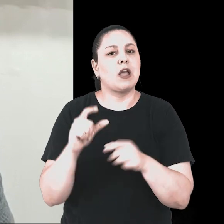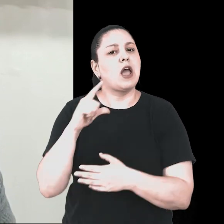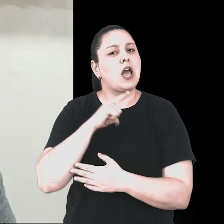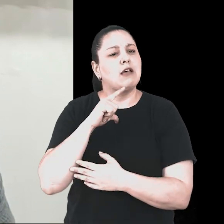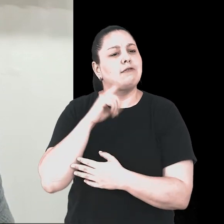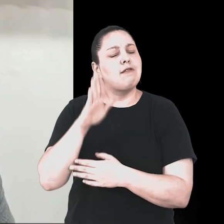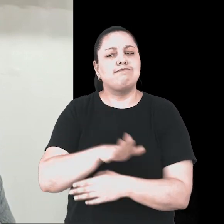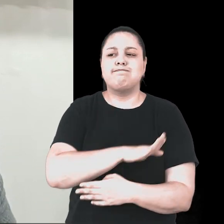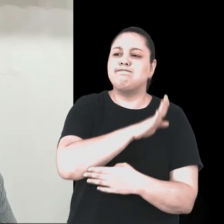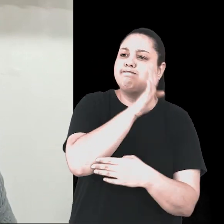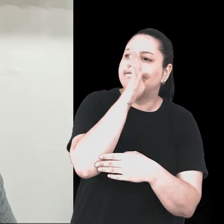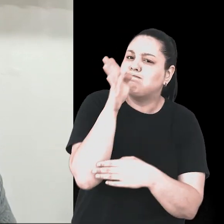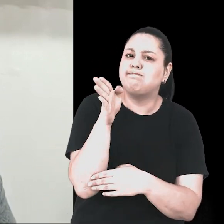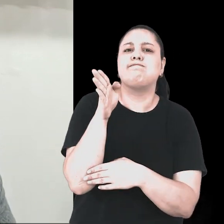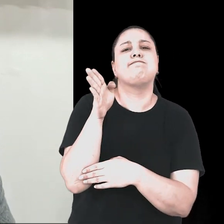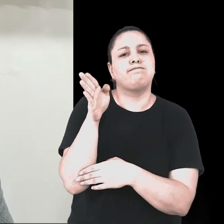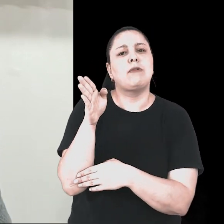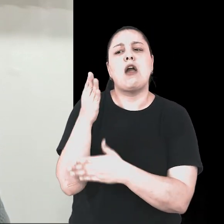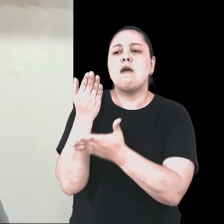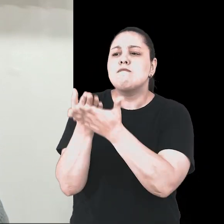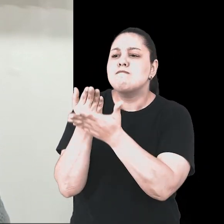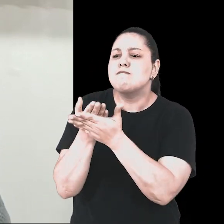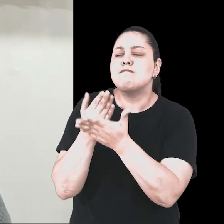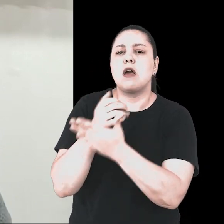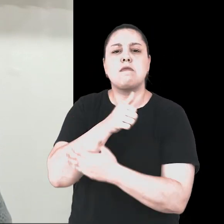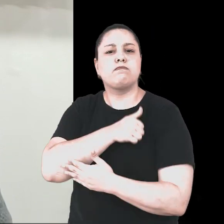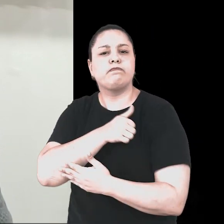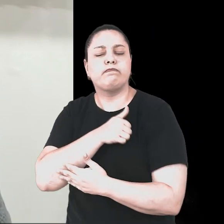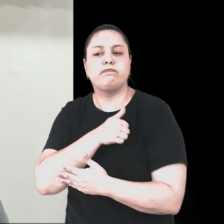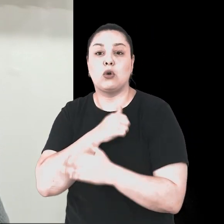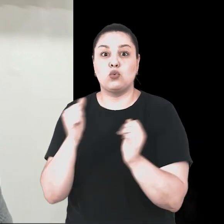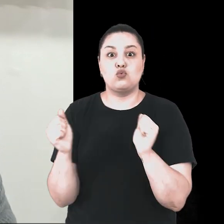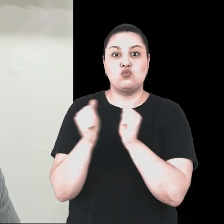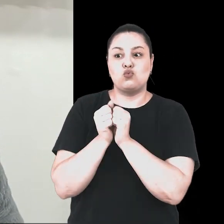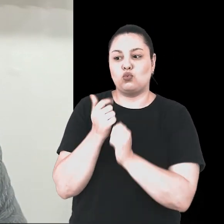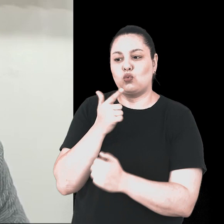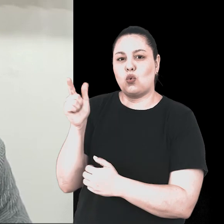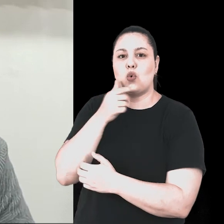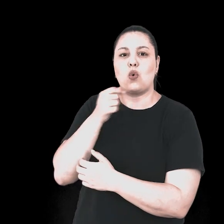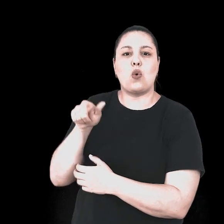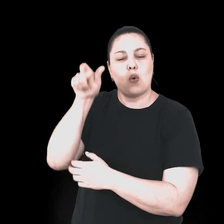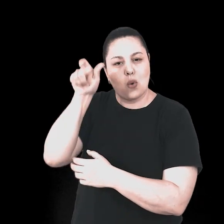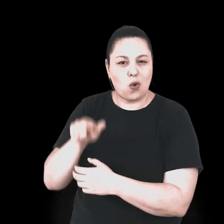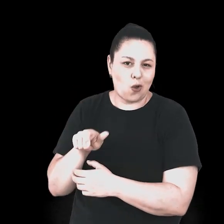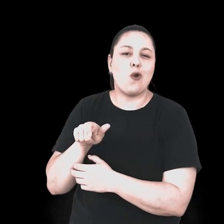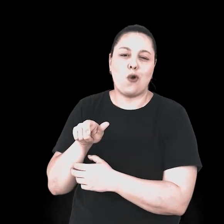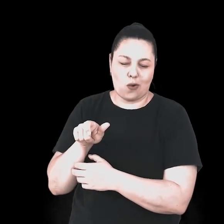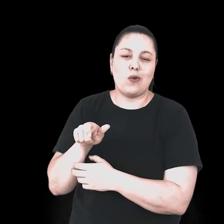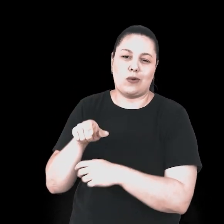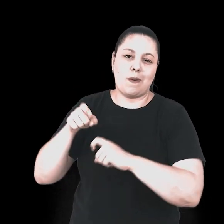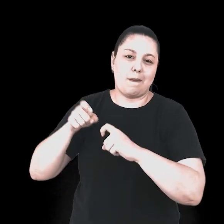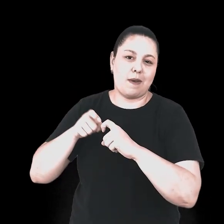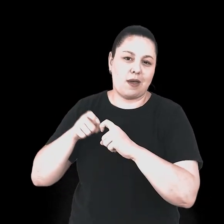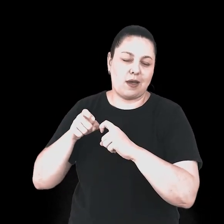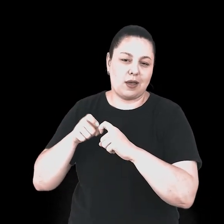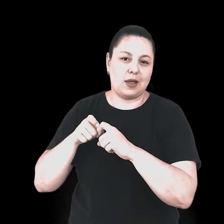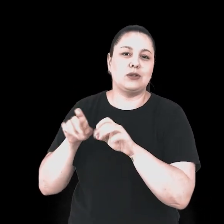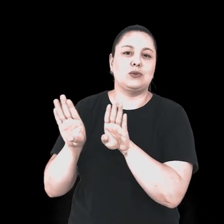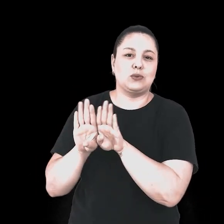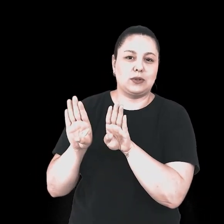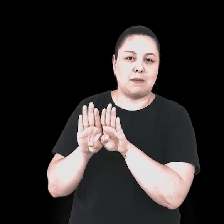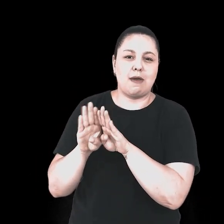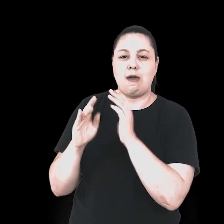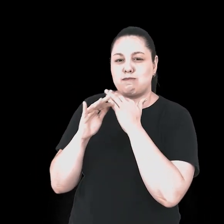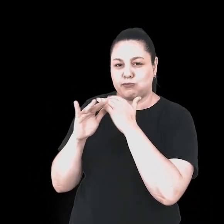Então, Banting decide ir a Toronto para realizar suas pesquisas. Sob a supervisão do médico escocês John MacLeod